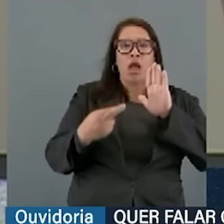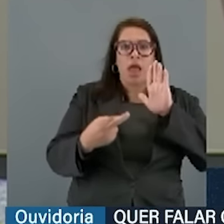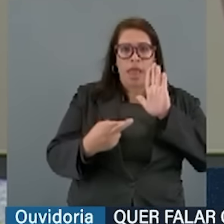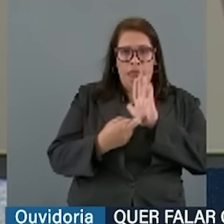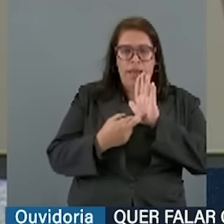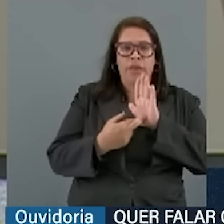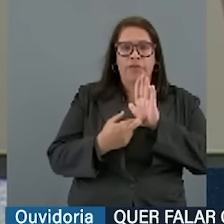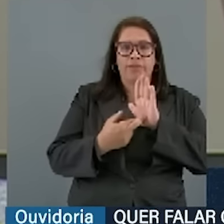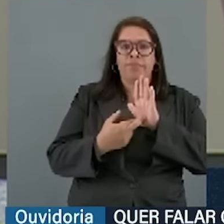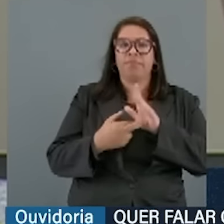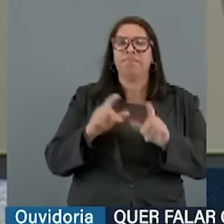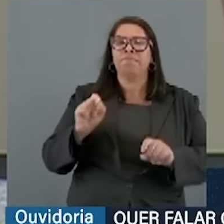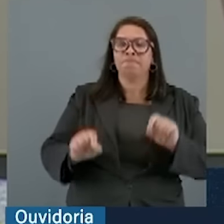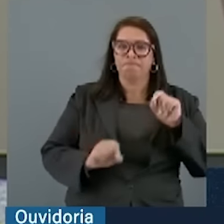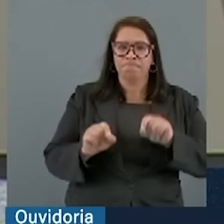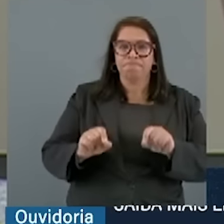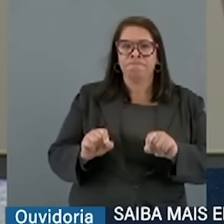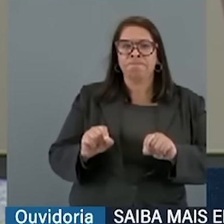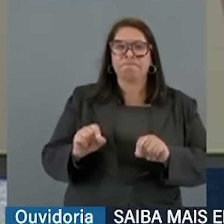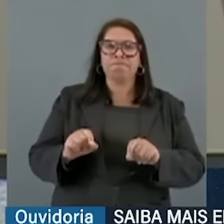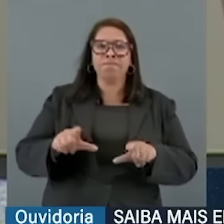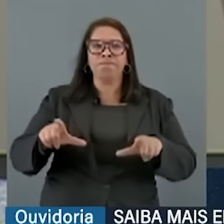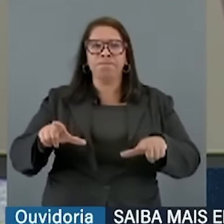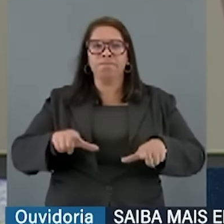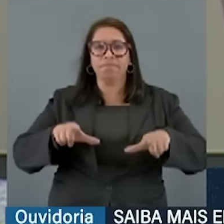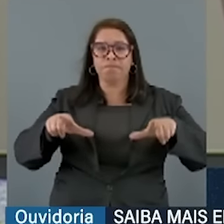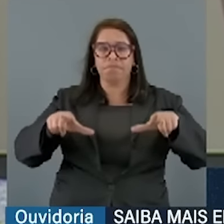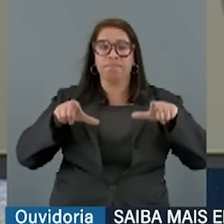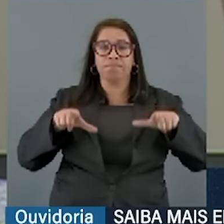Bangalore, que é um diploma